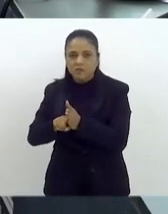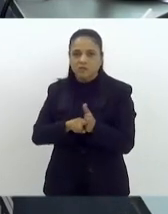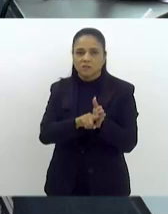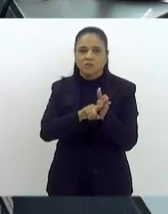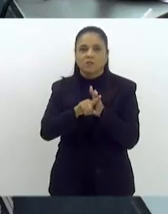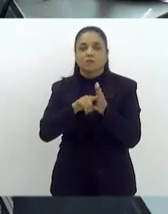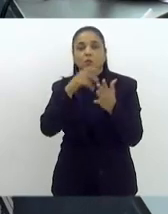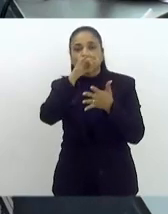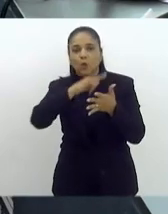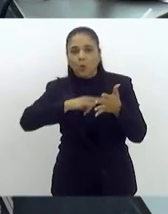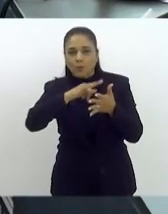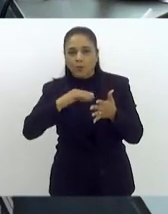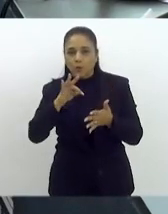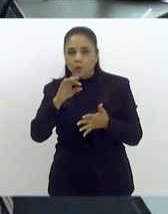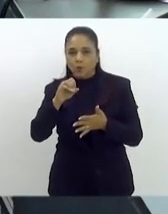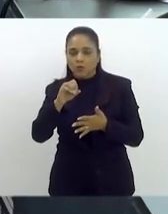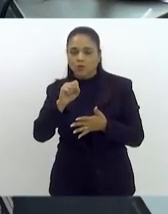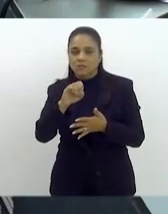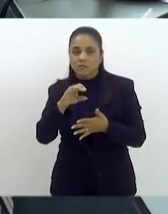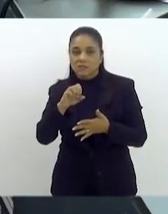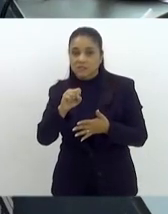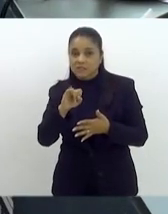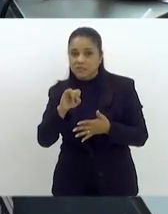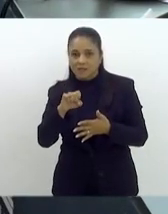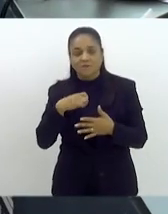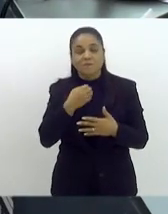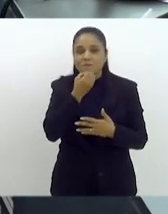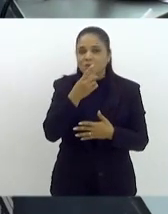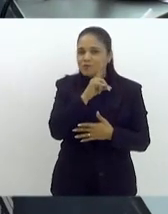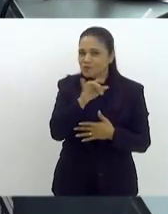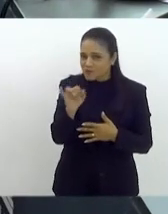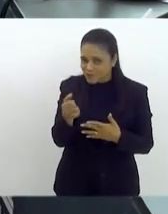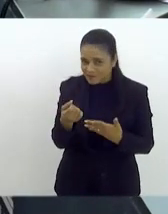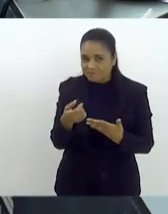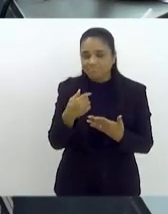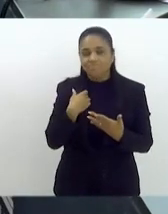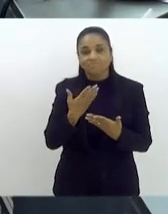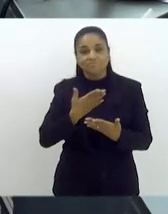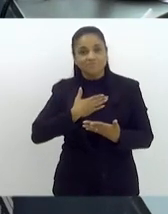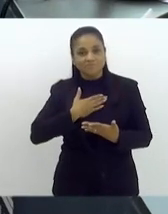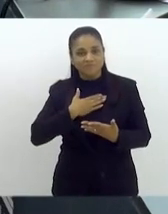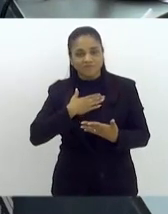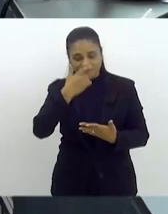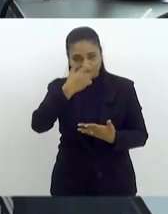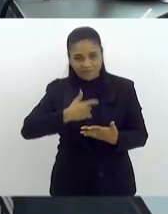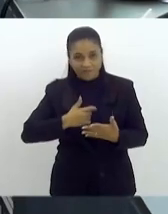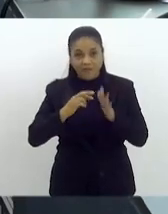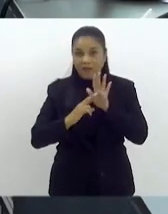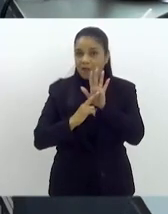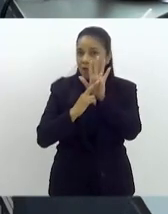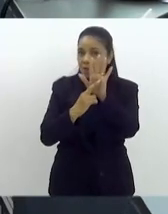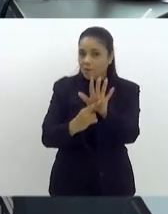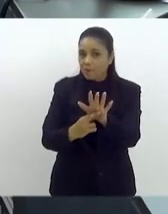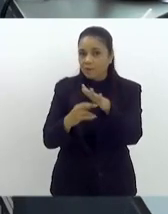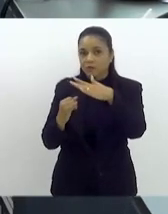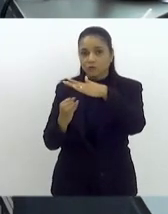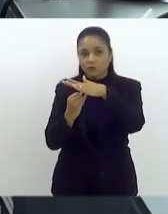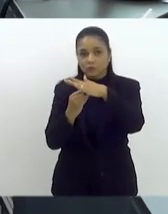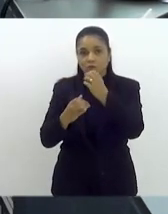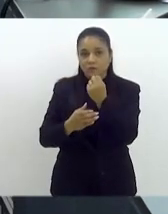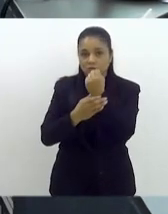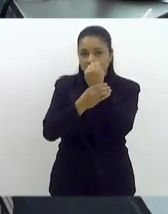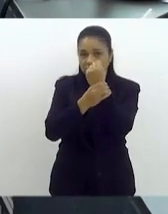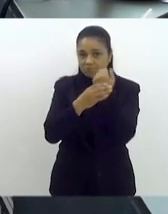mulher bom dia a todos e a todas eu no caso estou fazendo representar aqui o Instituto de Segurança